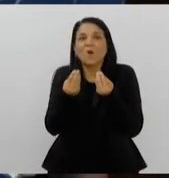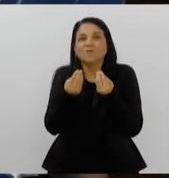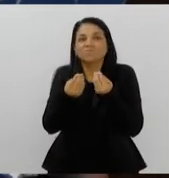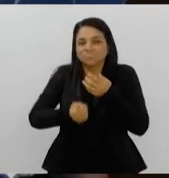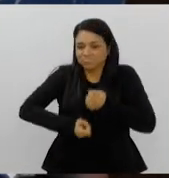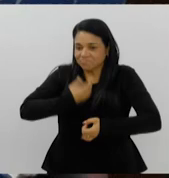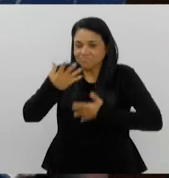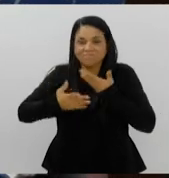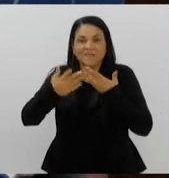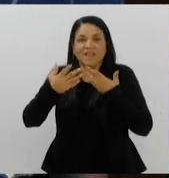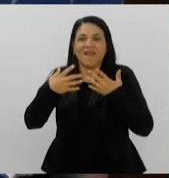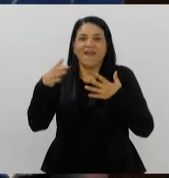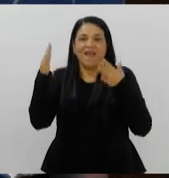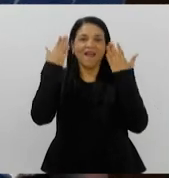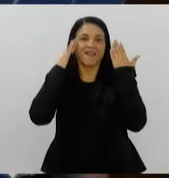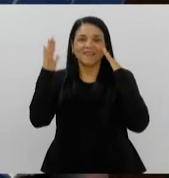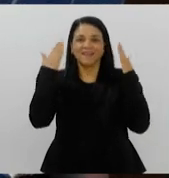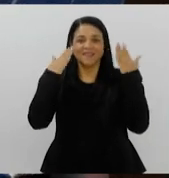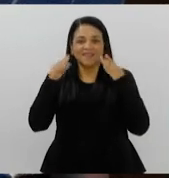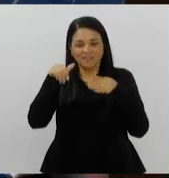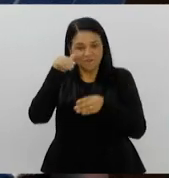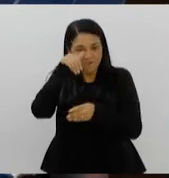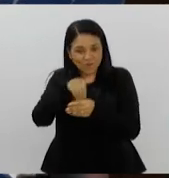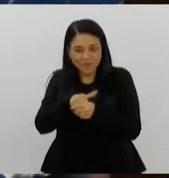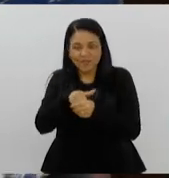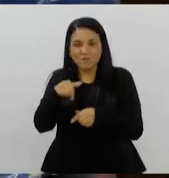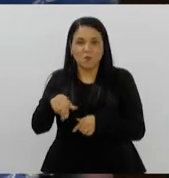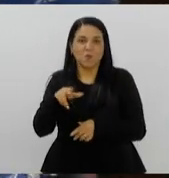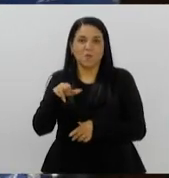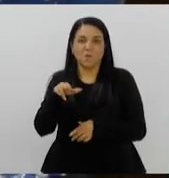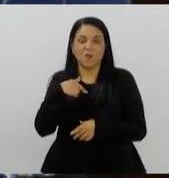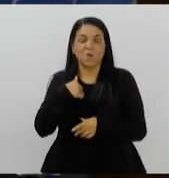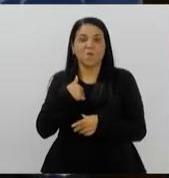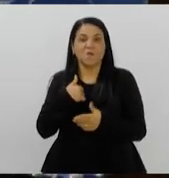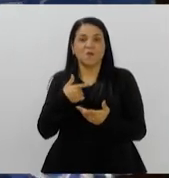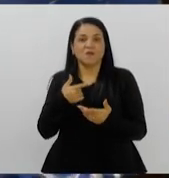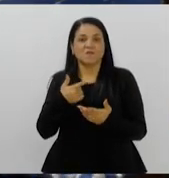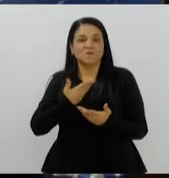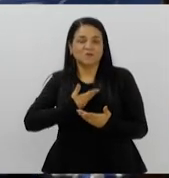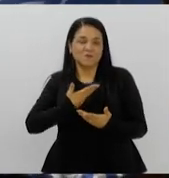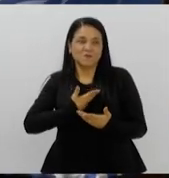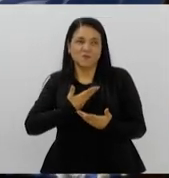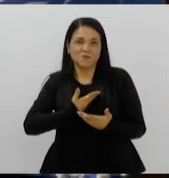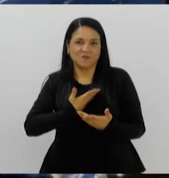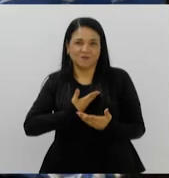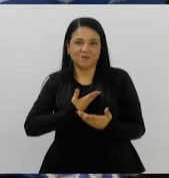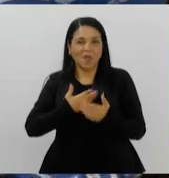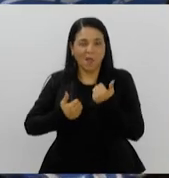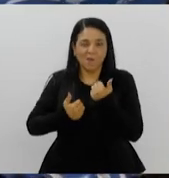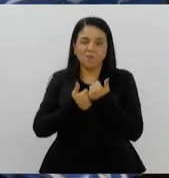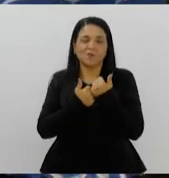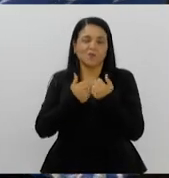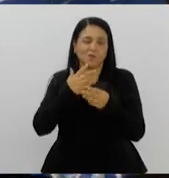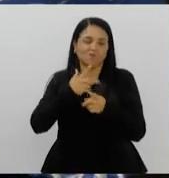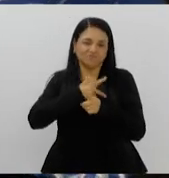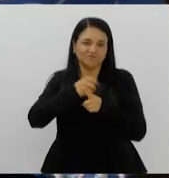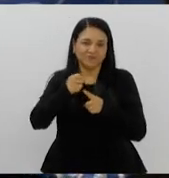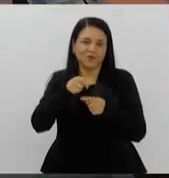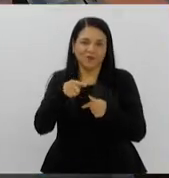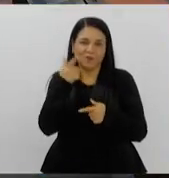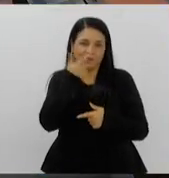um irmão, um dos mais votados aqui, né, na capital do Rio de Janeiro, outro reeleito, e meus amigos que nós apoiamos ter eleito. Muito obrigado,